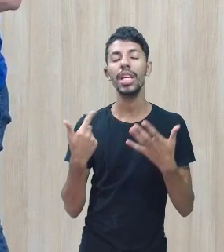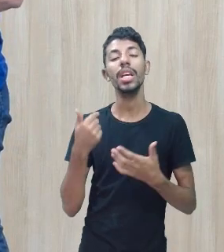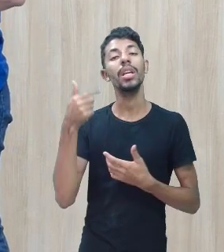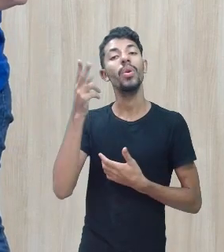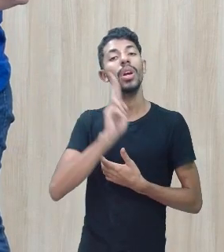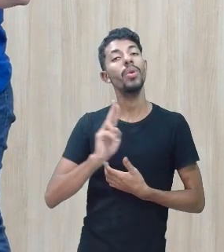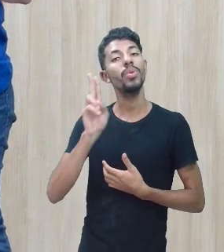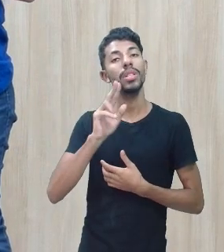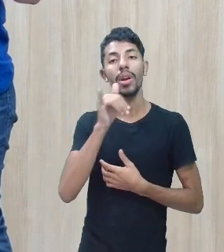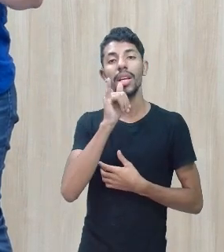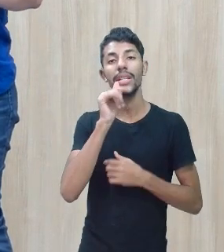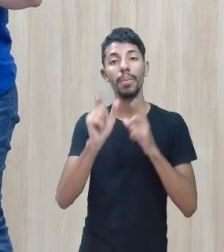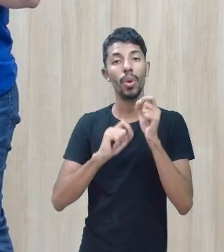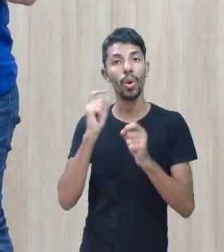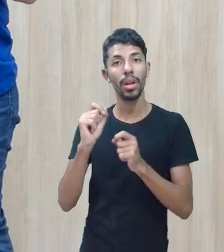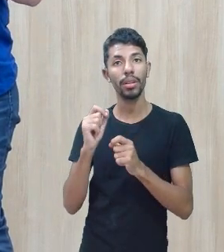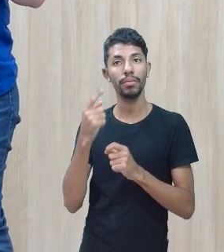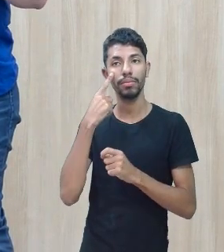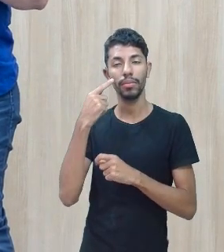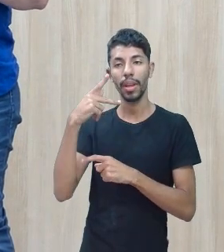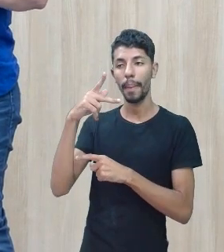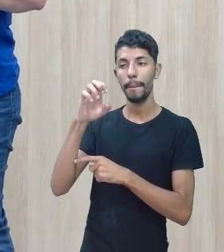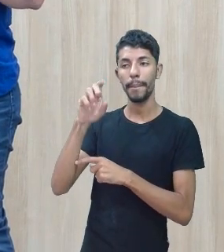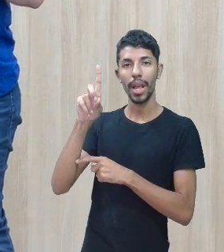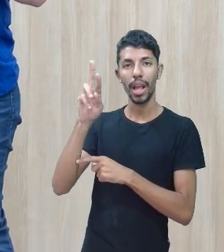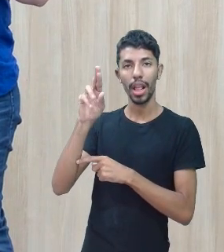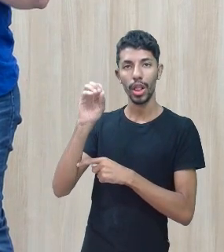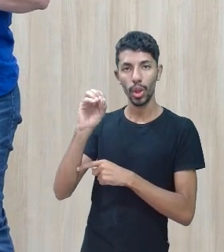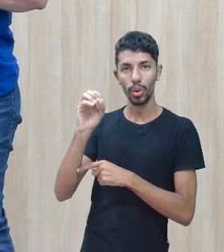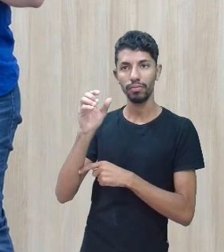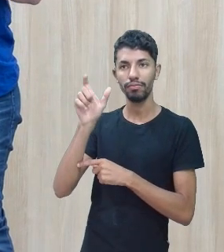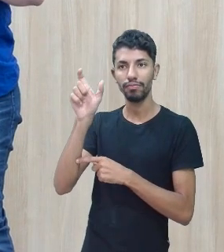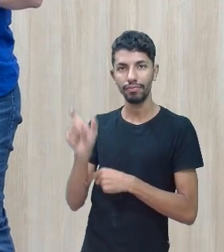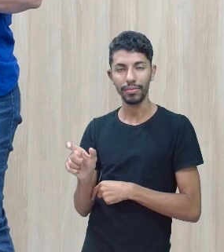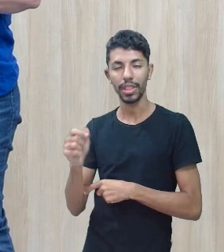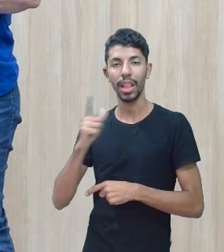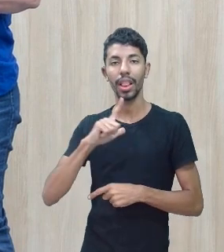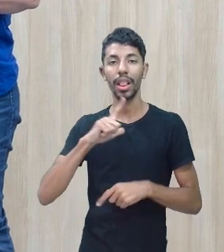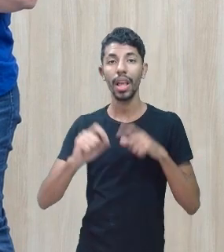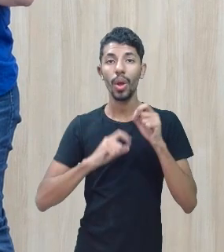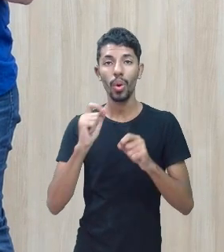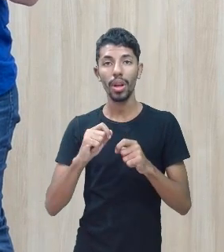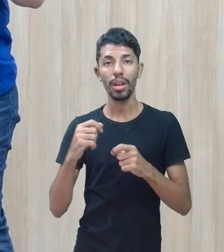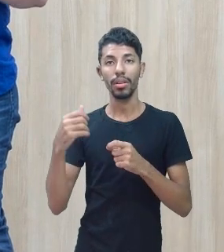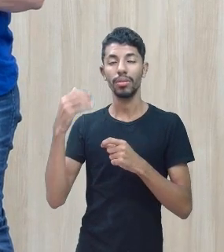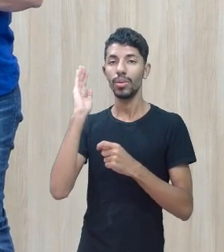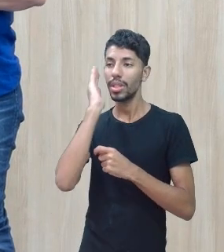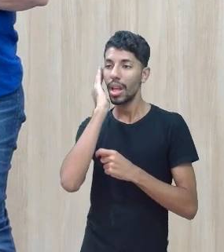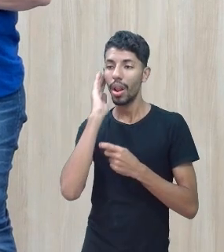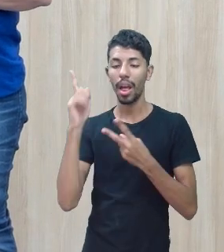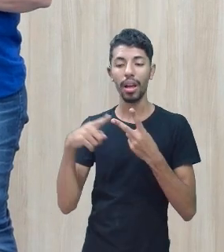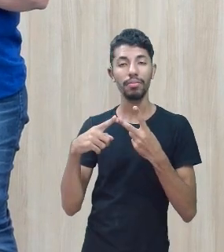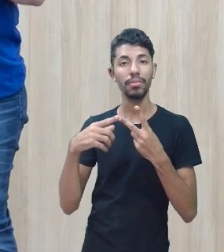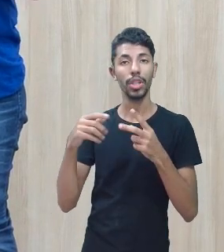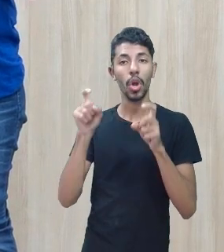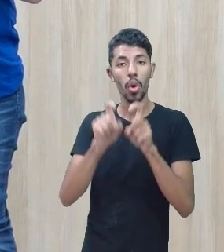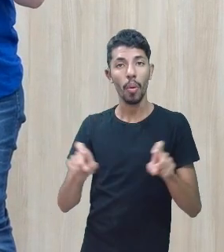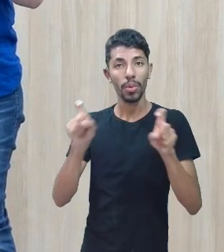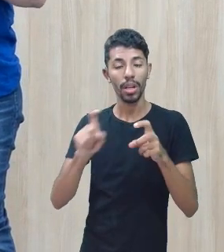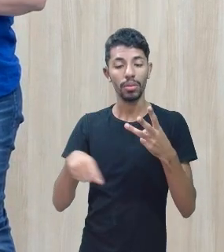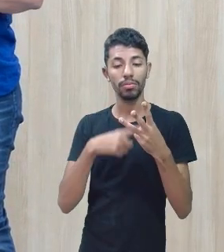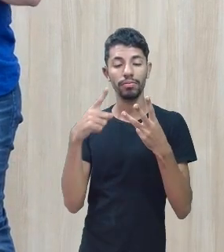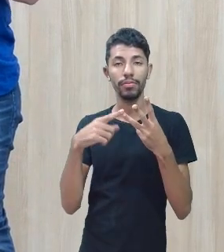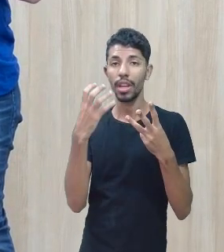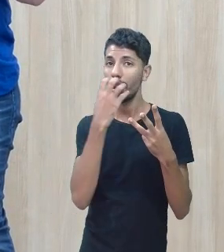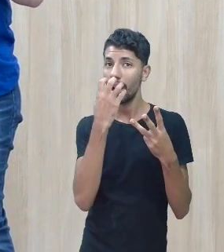Pedro tem um celular, um computador e um cachorro. E discriminei para vocês que a palavra